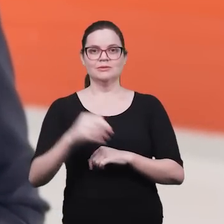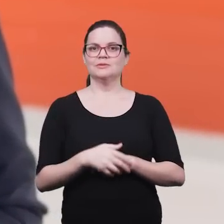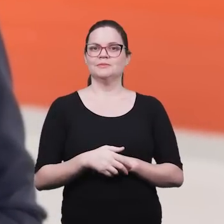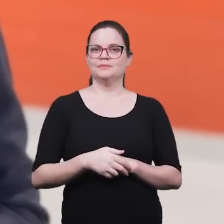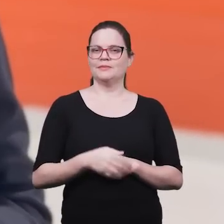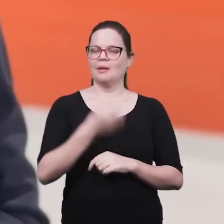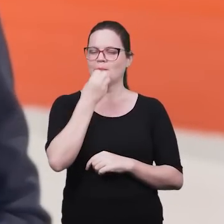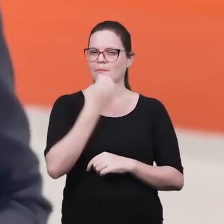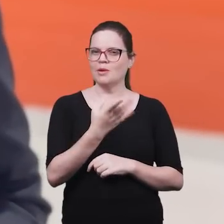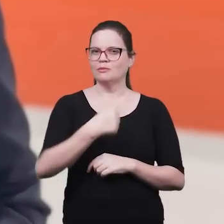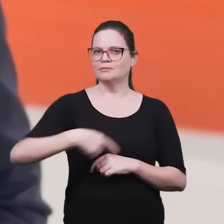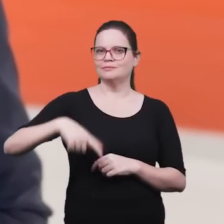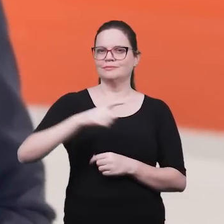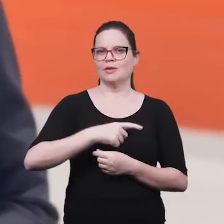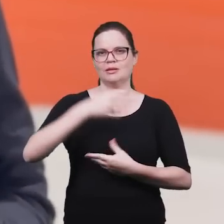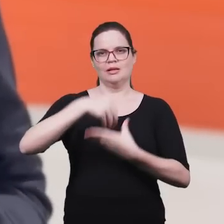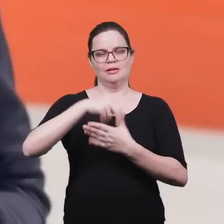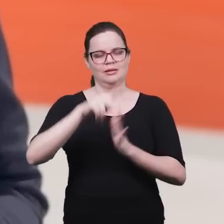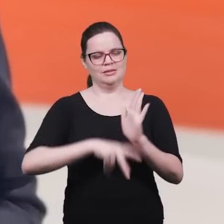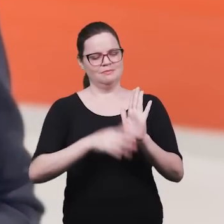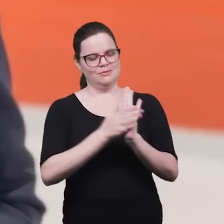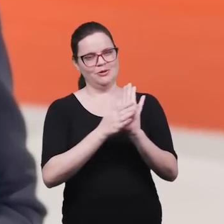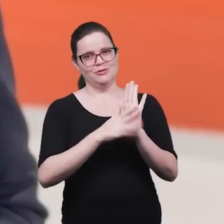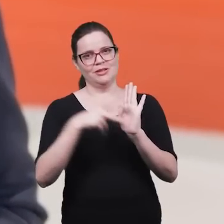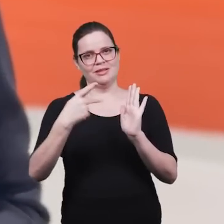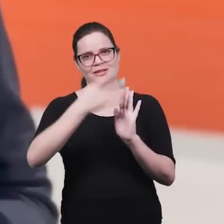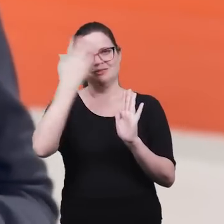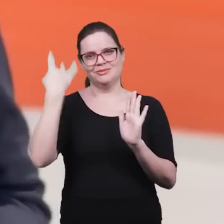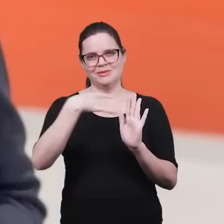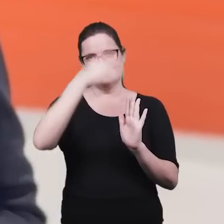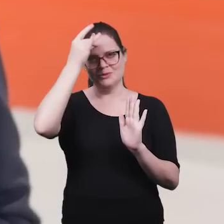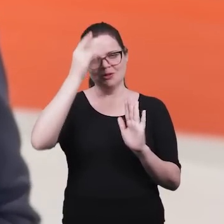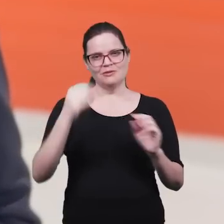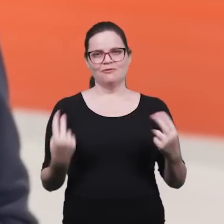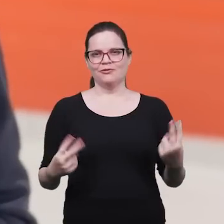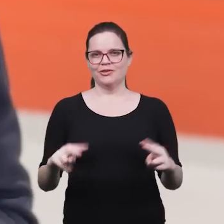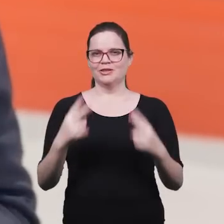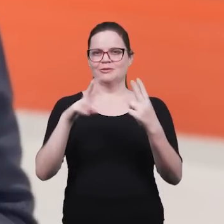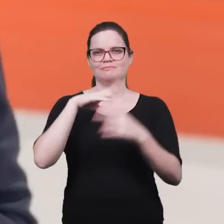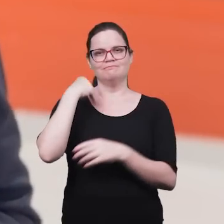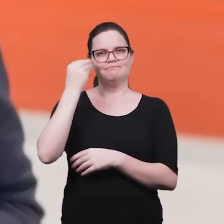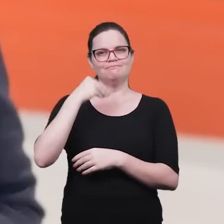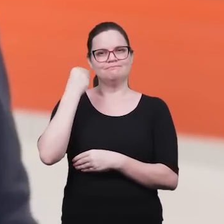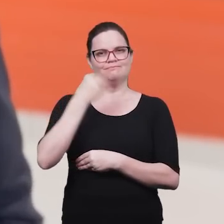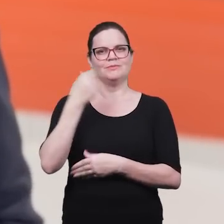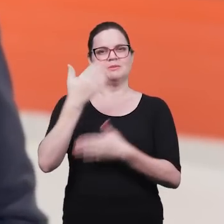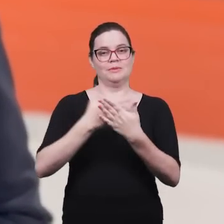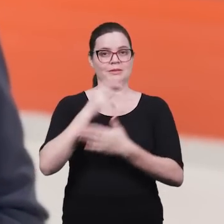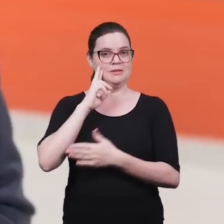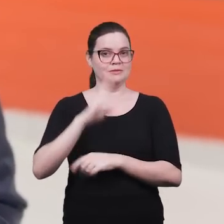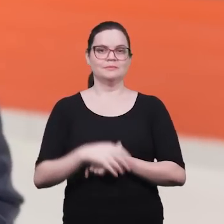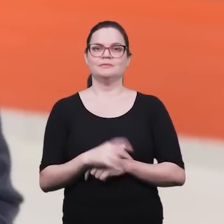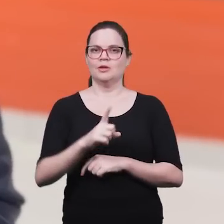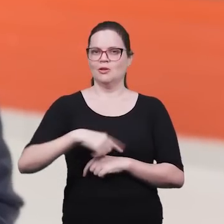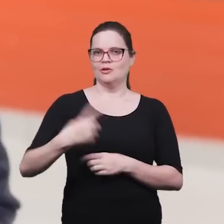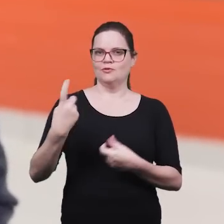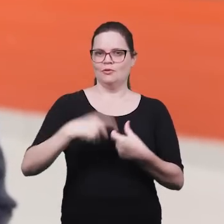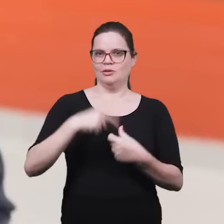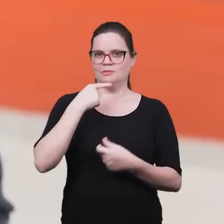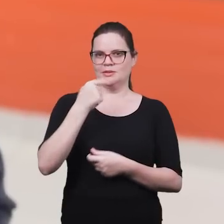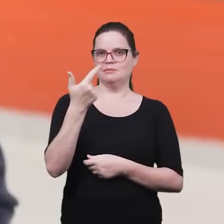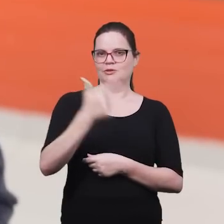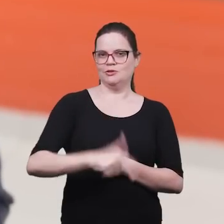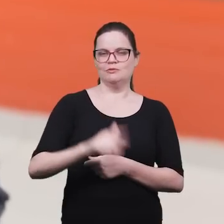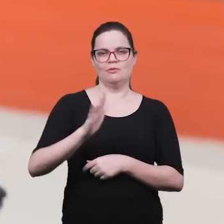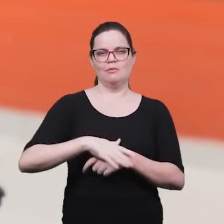queridos! Como é bom fazer parte da obra do Espírito Santo. Quantas vitórias nós desfrutamos na presença do Senhor. Nós voltaremos na semana que